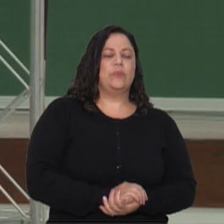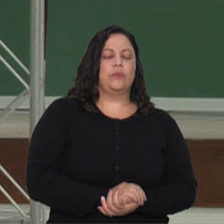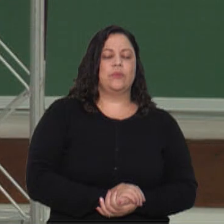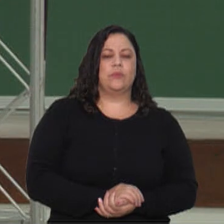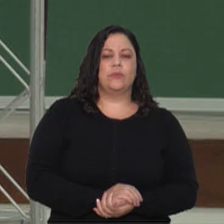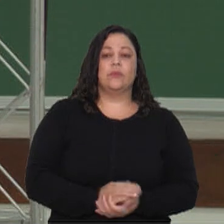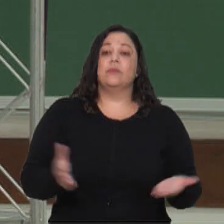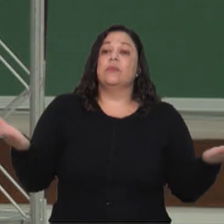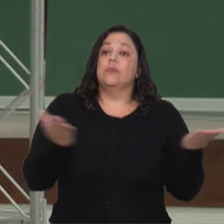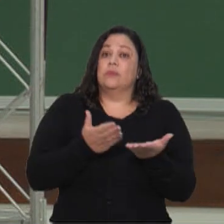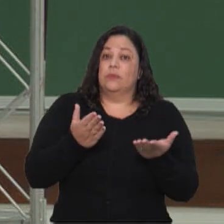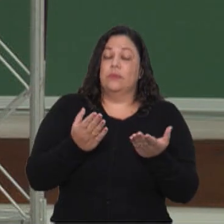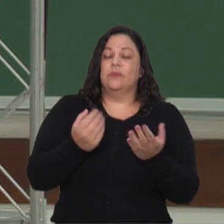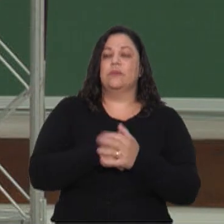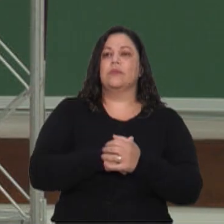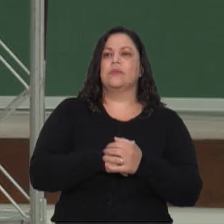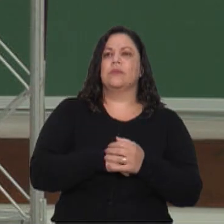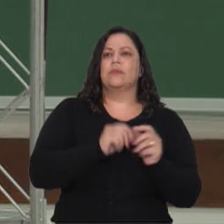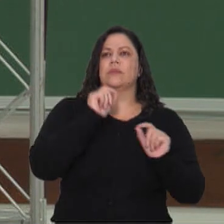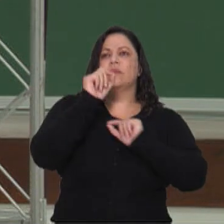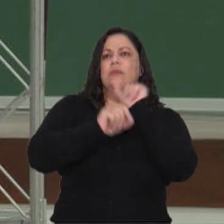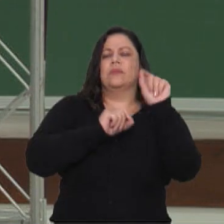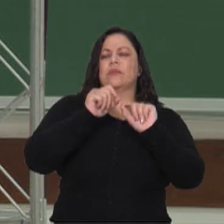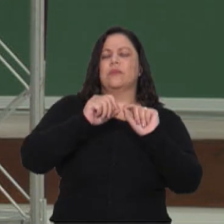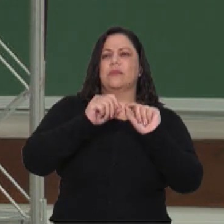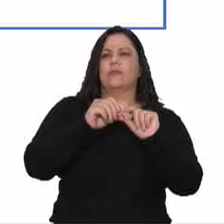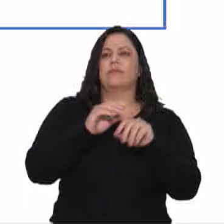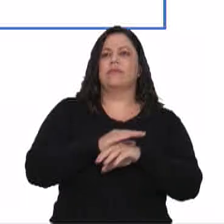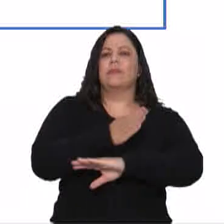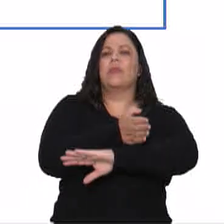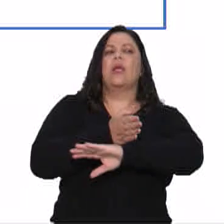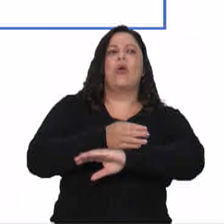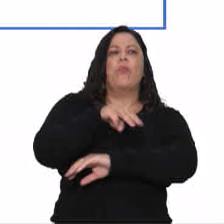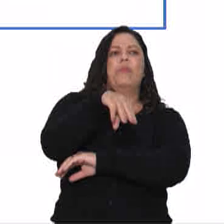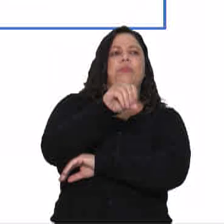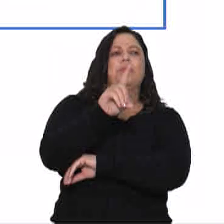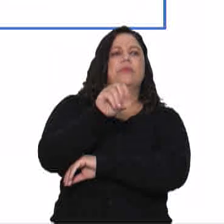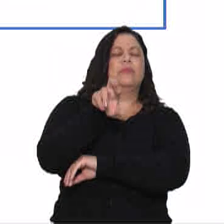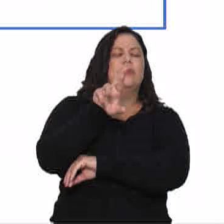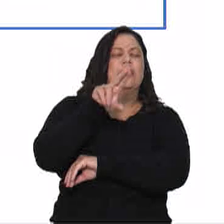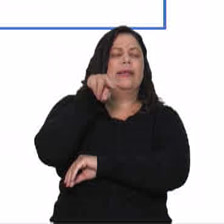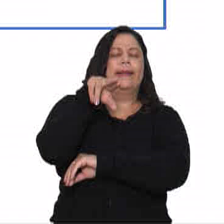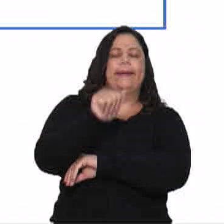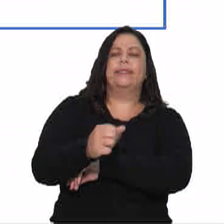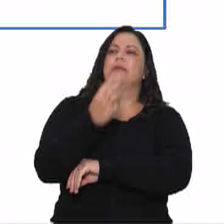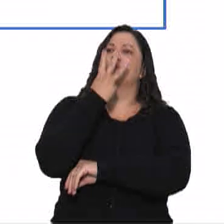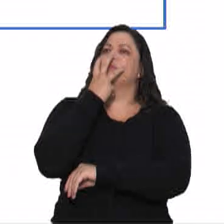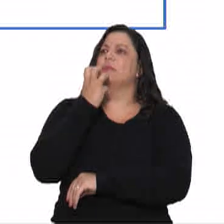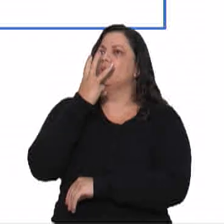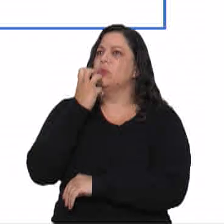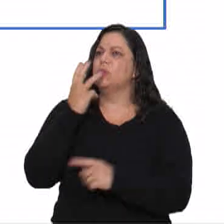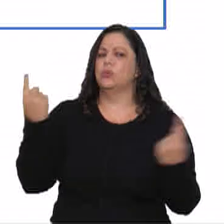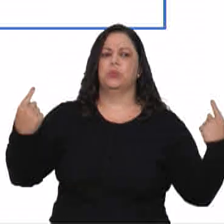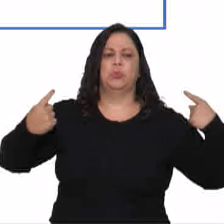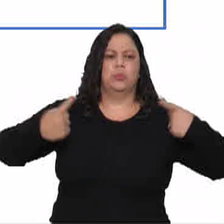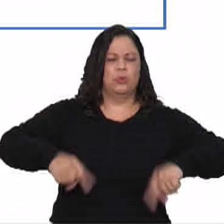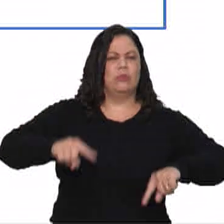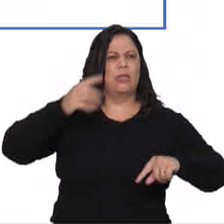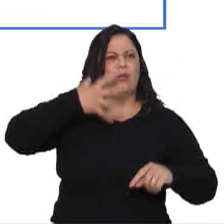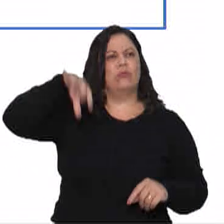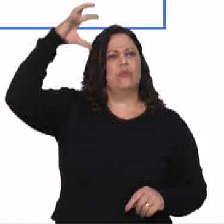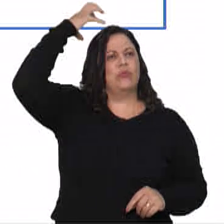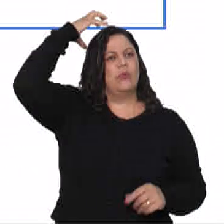Vamos agora para a crítica moderna de Nietzsche. De acordo com Nietzsche, e, ao contrário de Hegel, Heráclito tinha